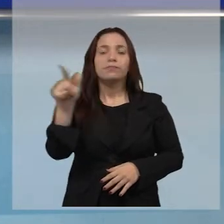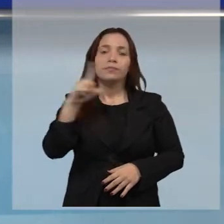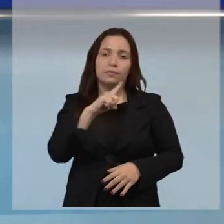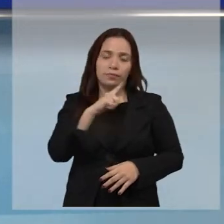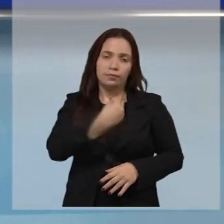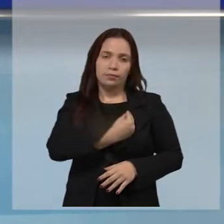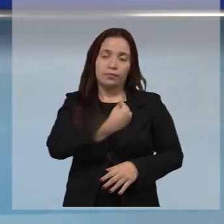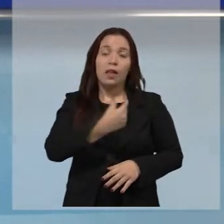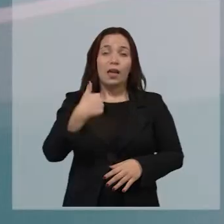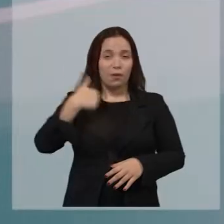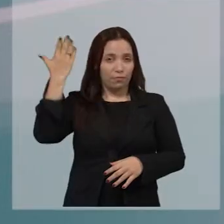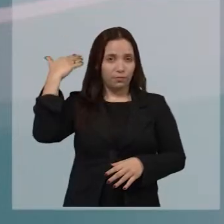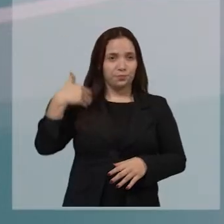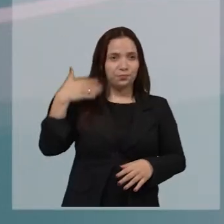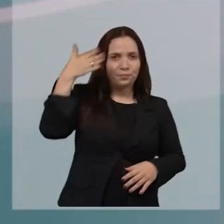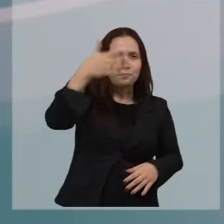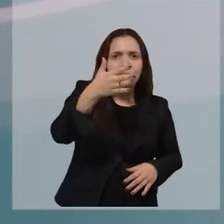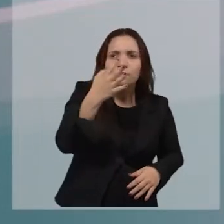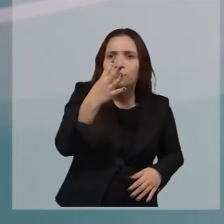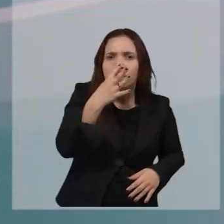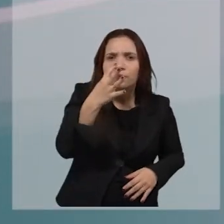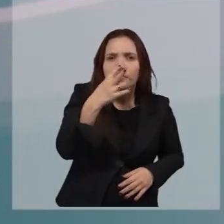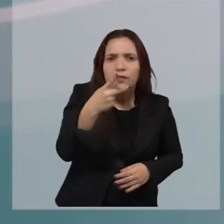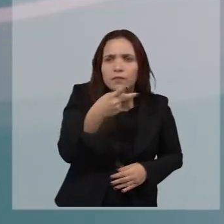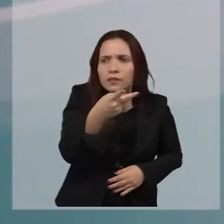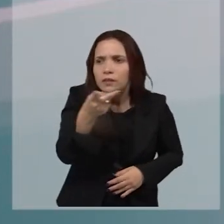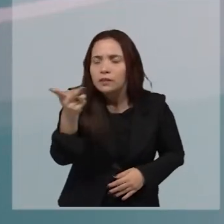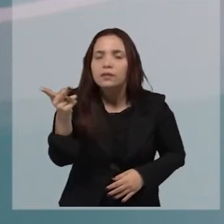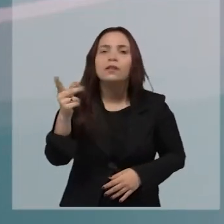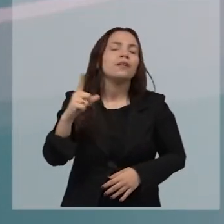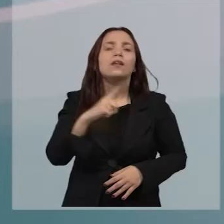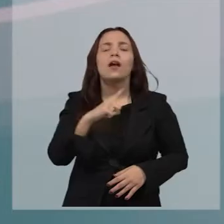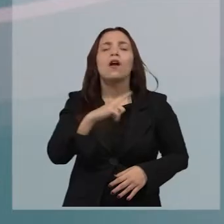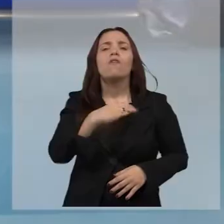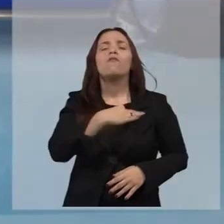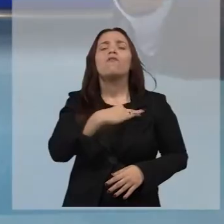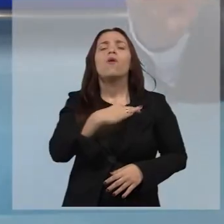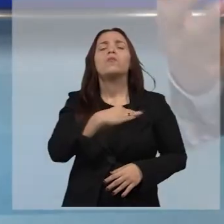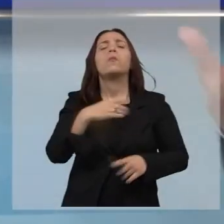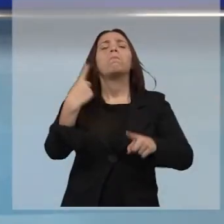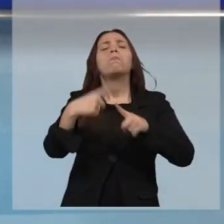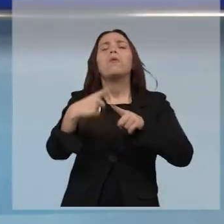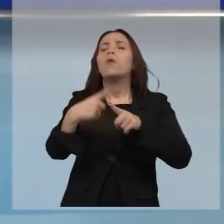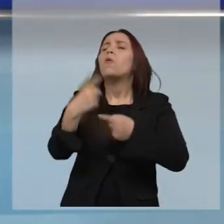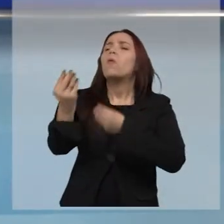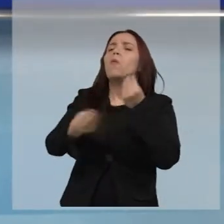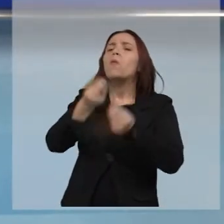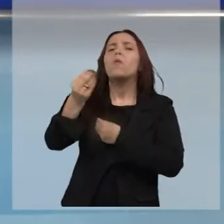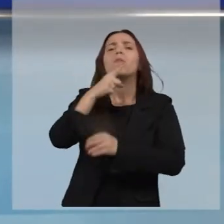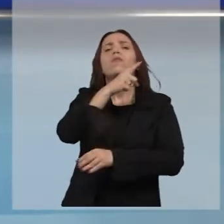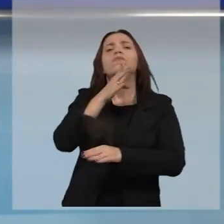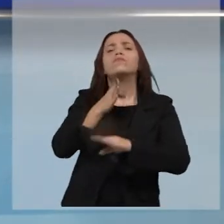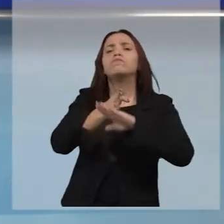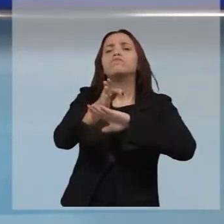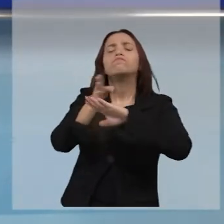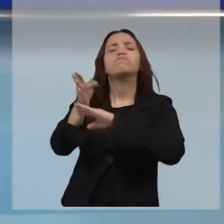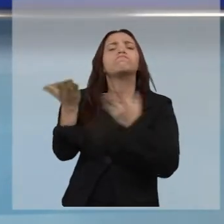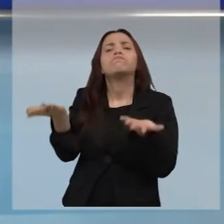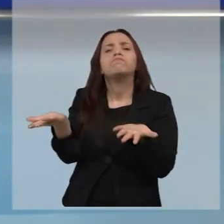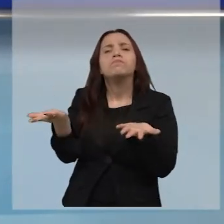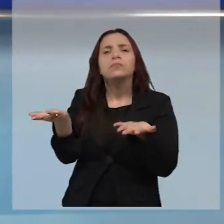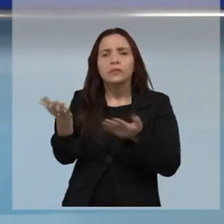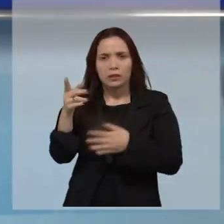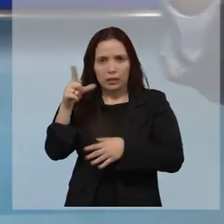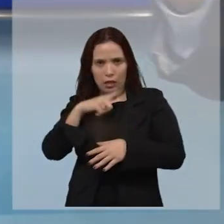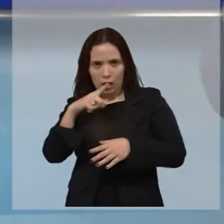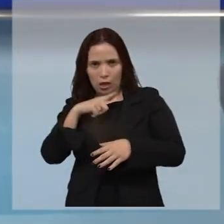Eu vi muitos voluntários lá dentro. Esses voluntários, como que eles são atraídos para levar essa ação, essa